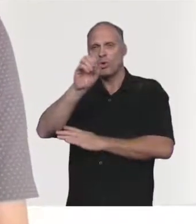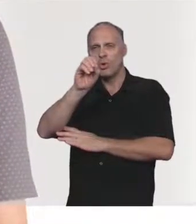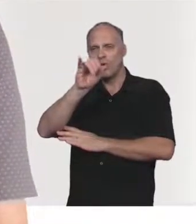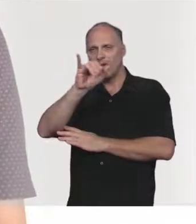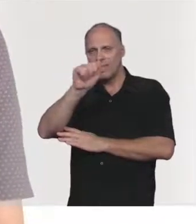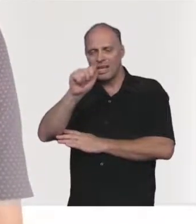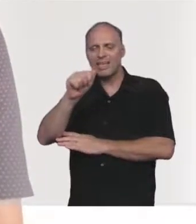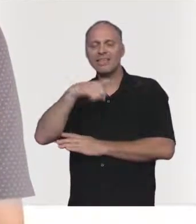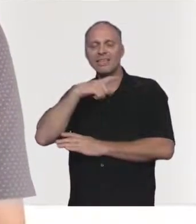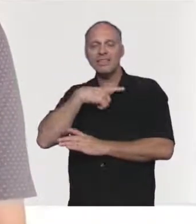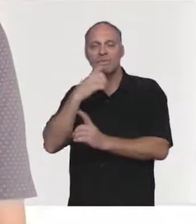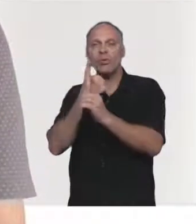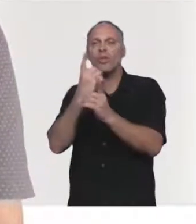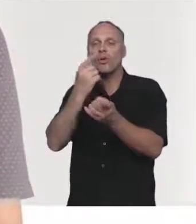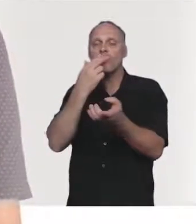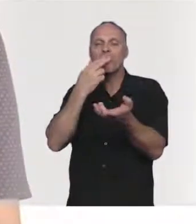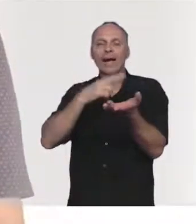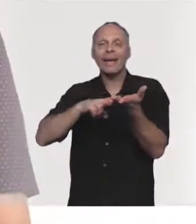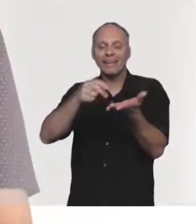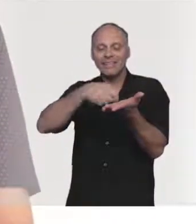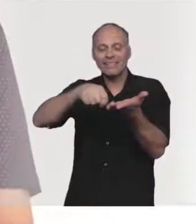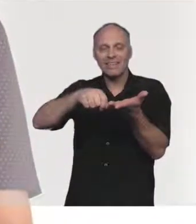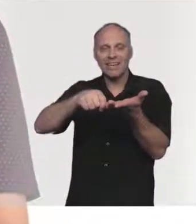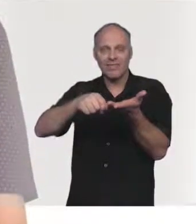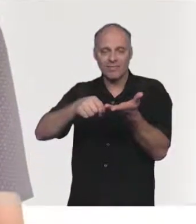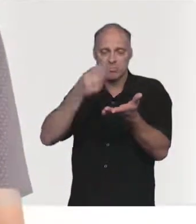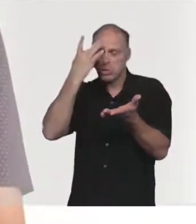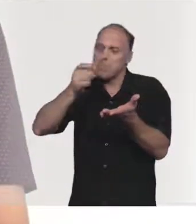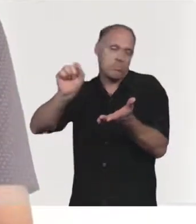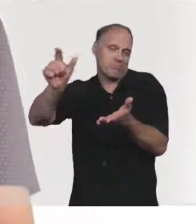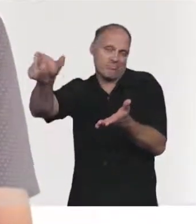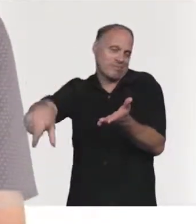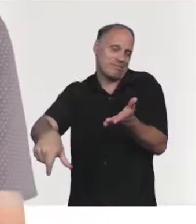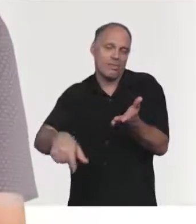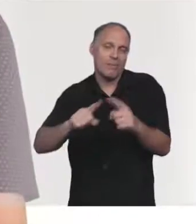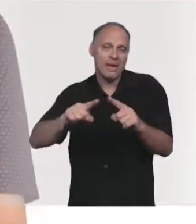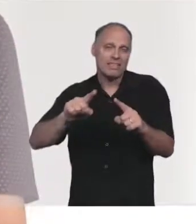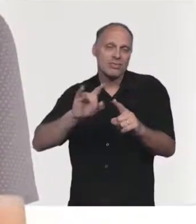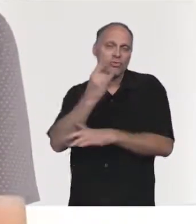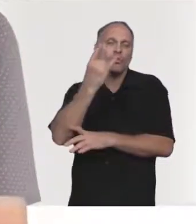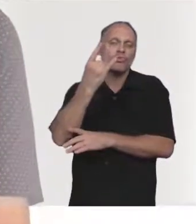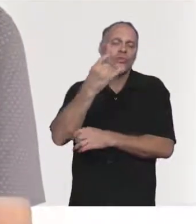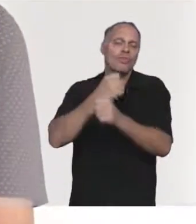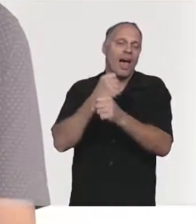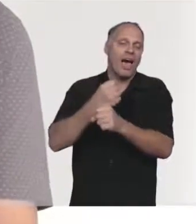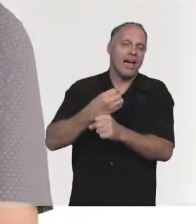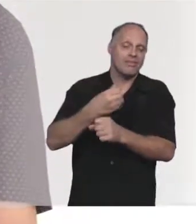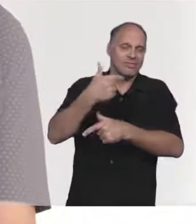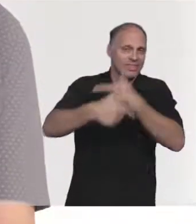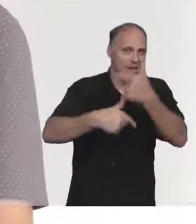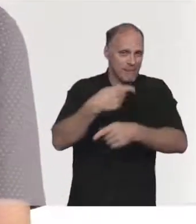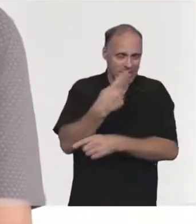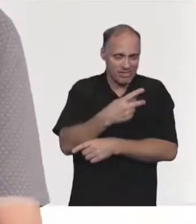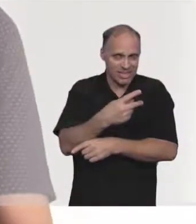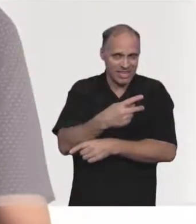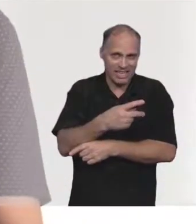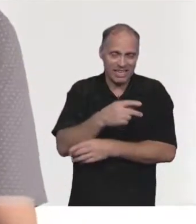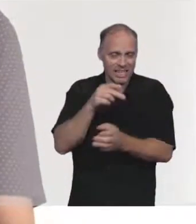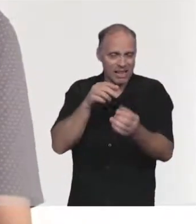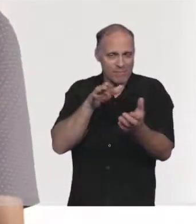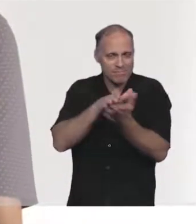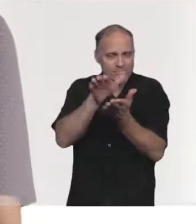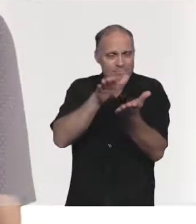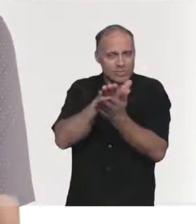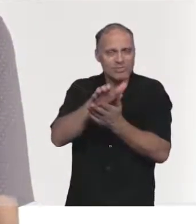que ele escreve, eu não me lembro para quem, em que ele define logo nos últimos anos de trabalho dele, onde ali